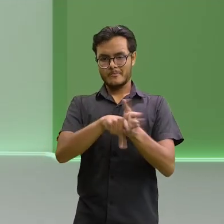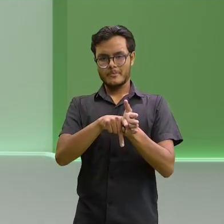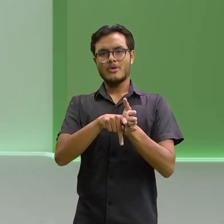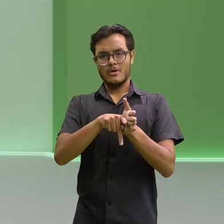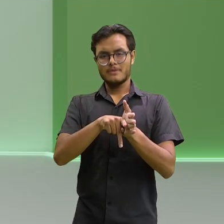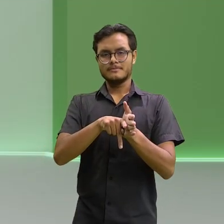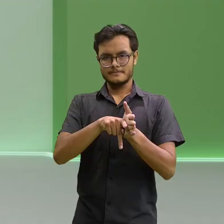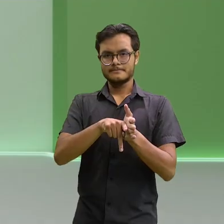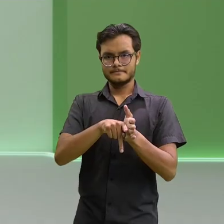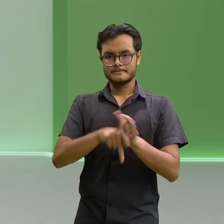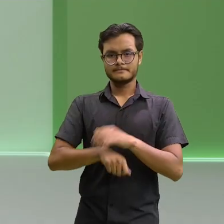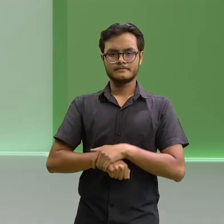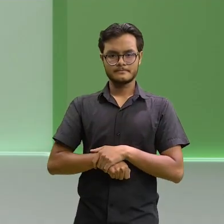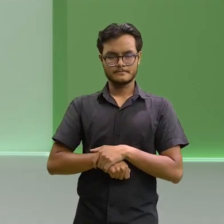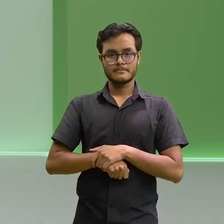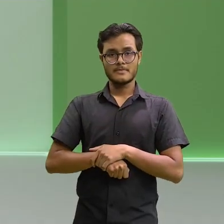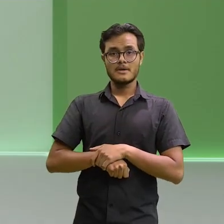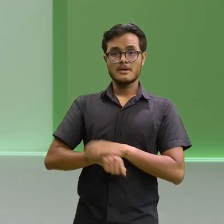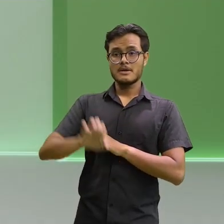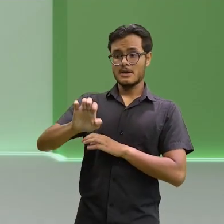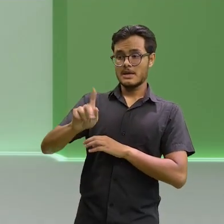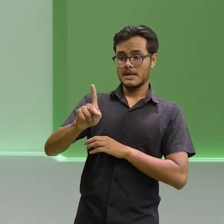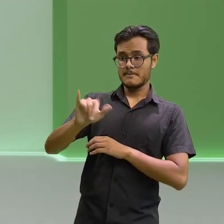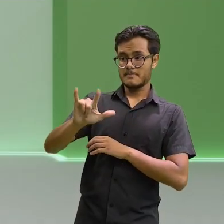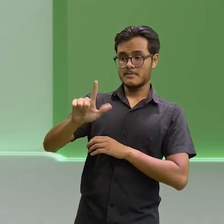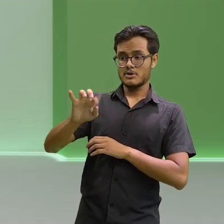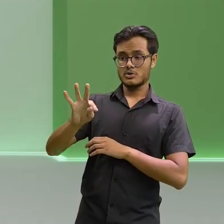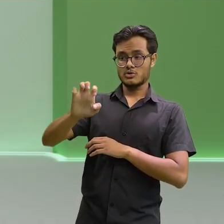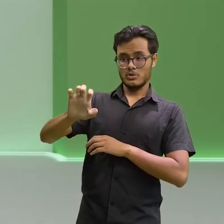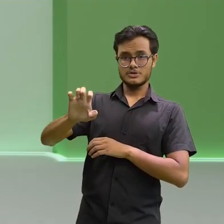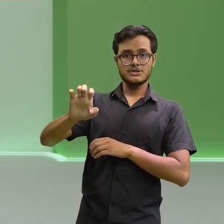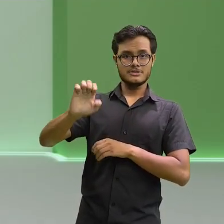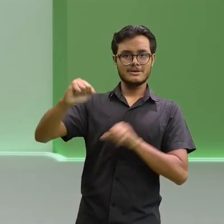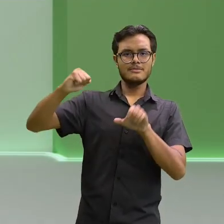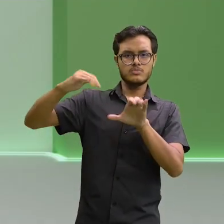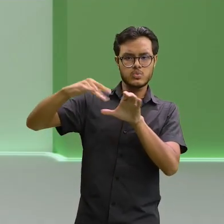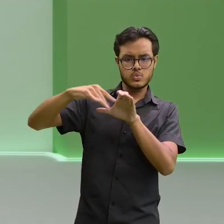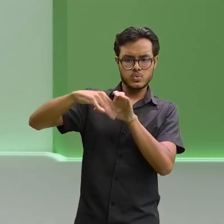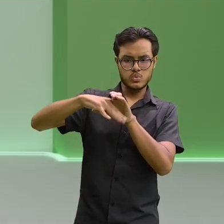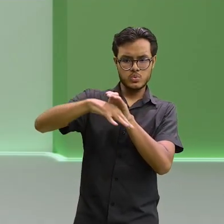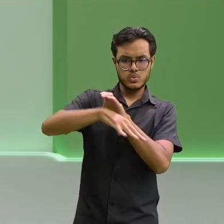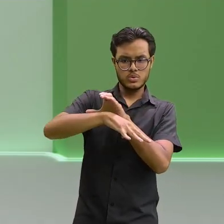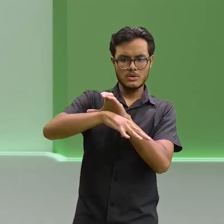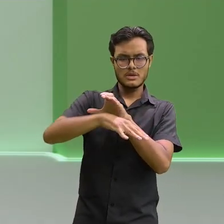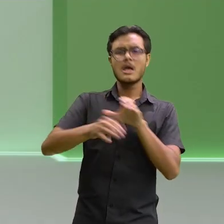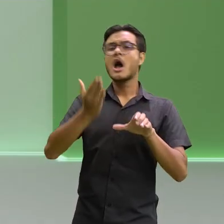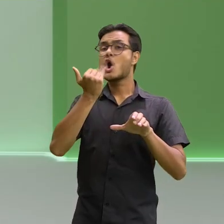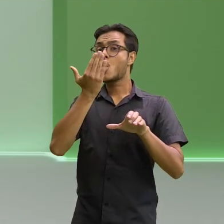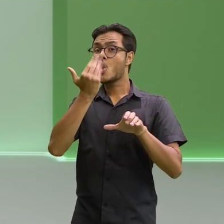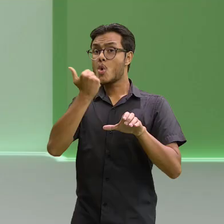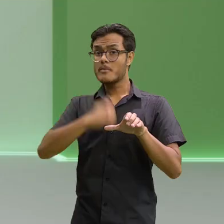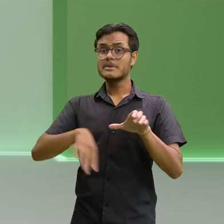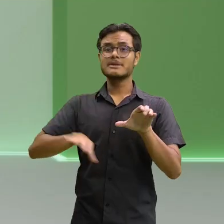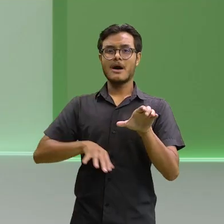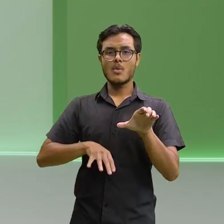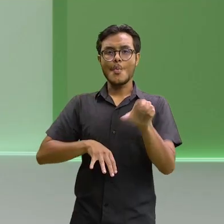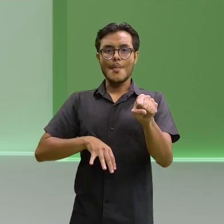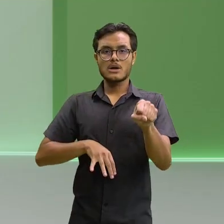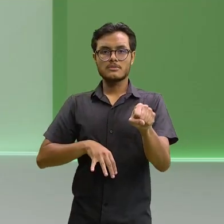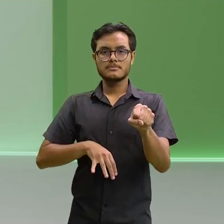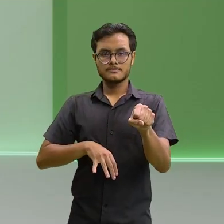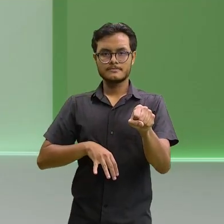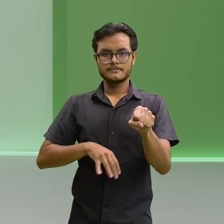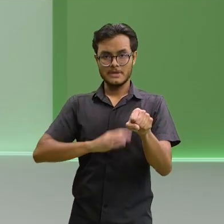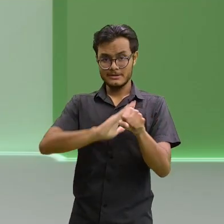epiglote está levantada, a glote está aberta, o ar passa para o pulmão. Quando você engole,